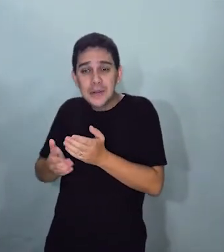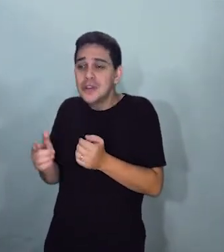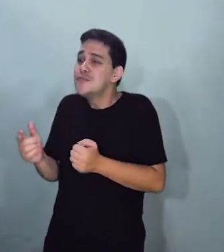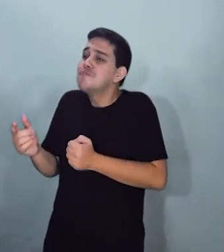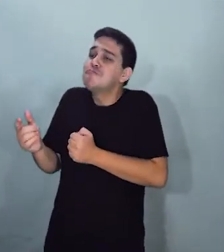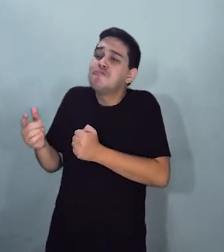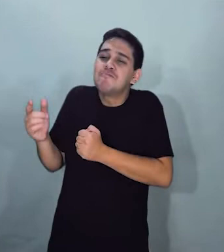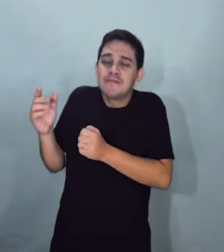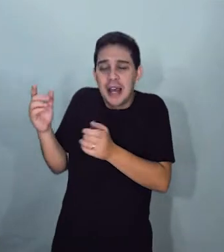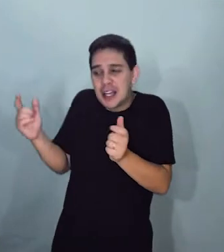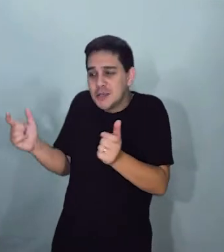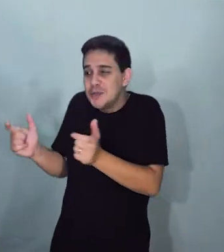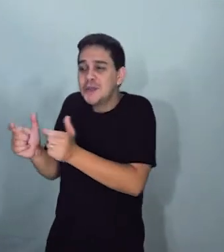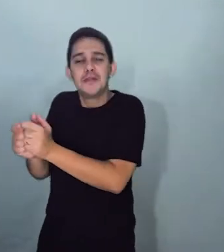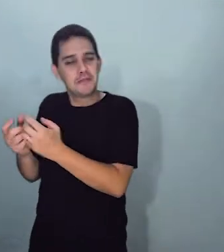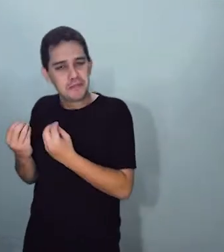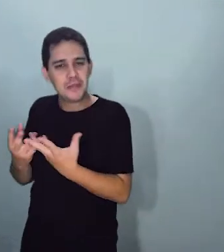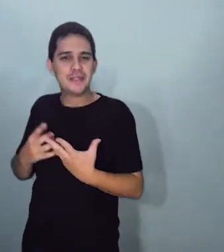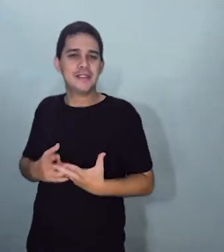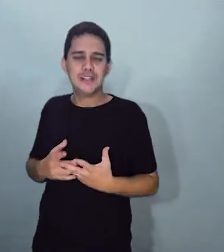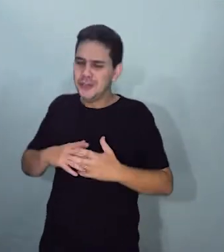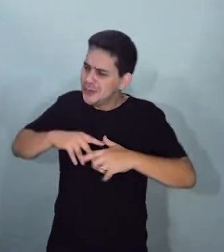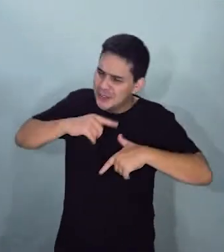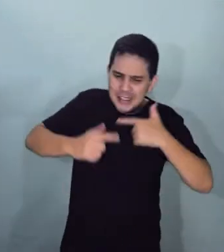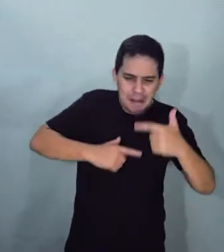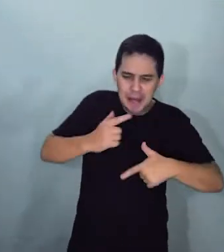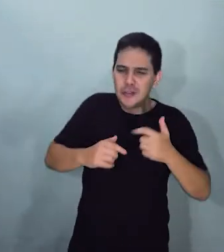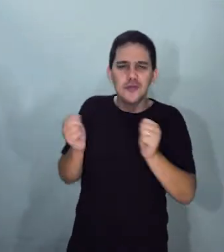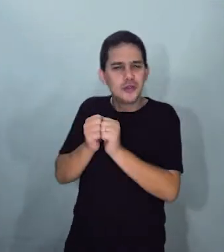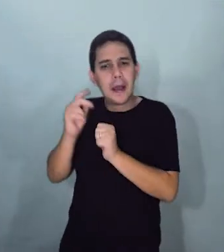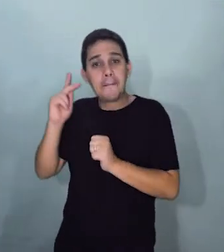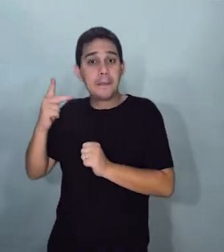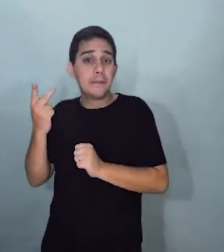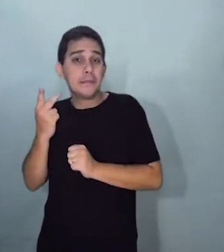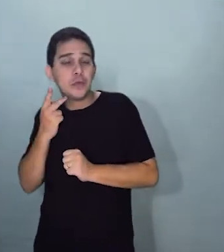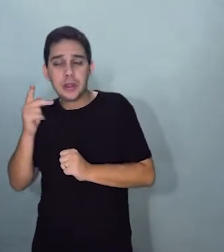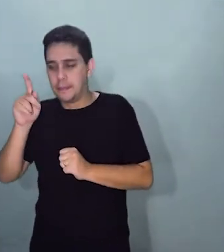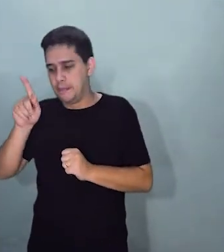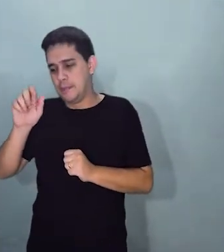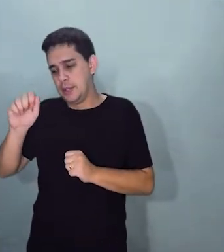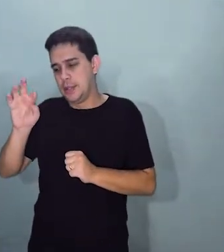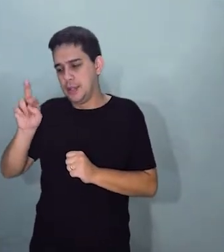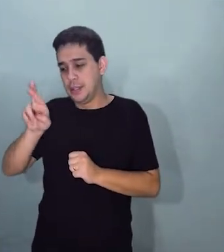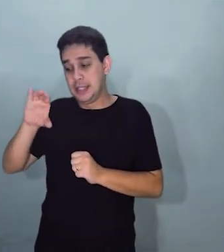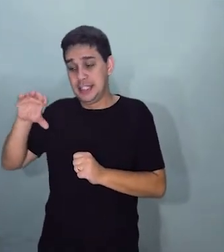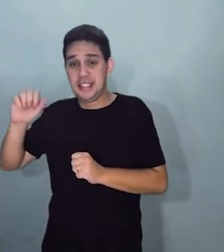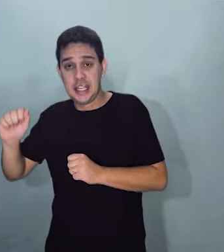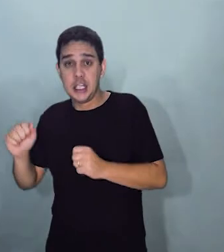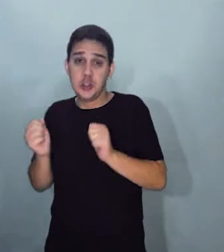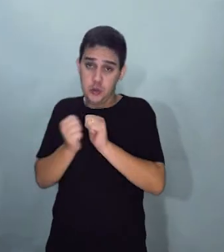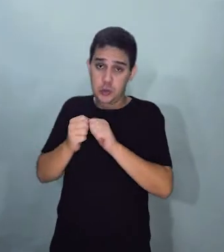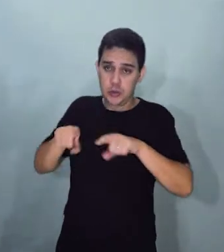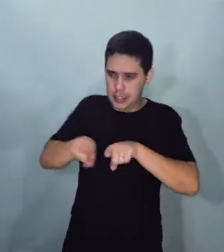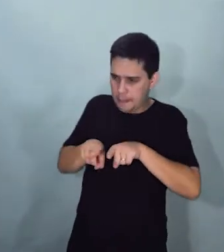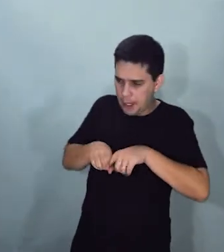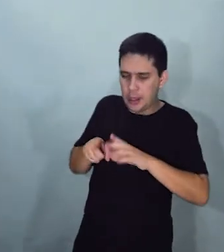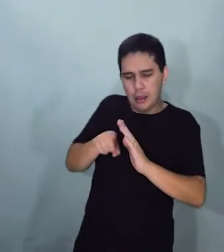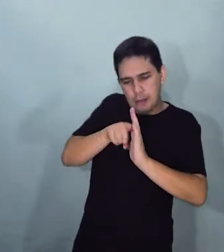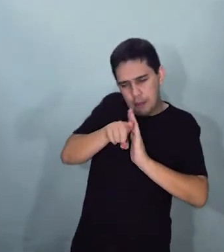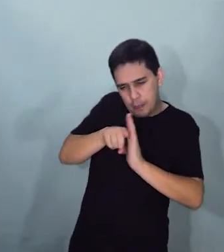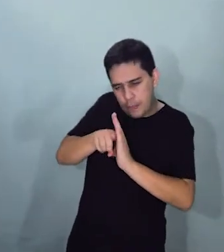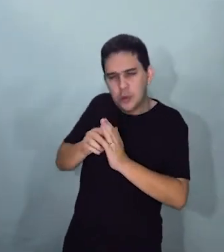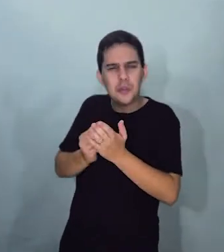pela doutora Patrícia Hauer, junto com os dados que eu estava ali verificando naquele momento do início